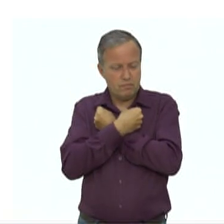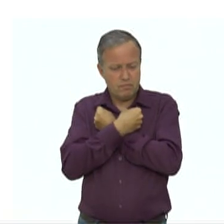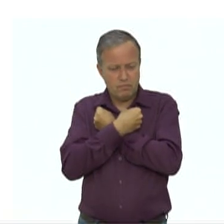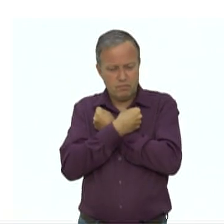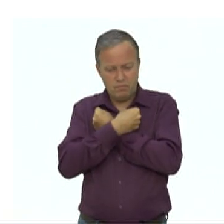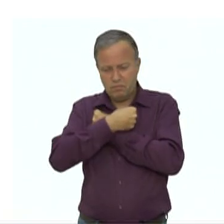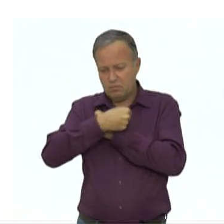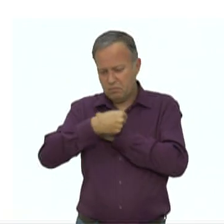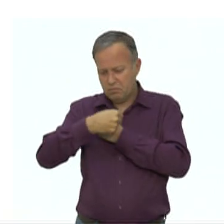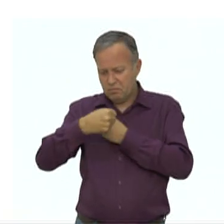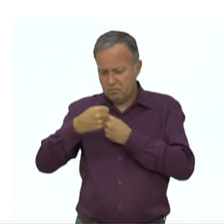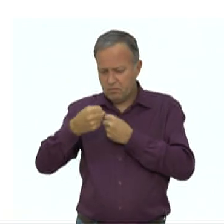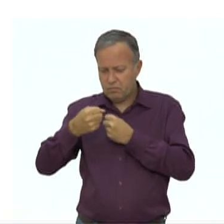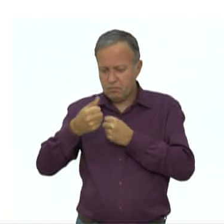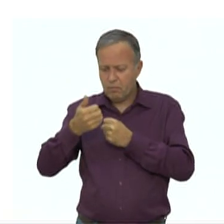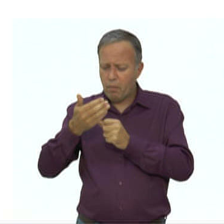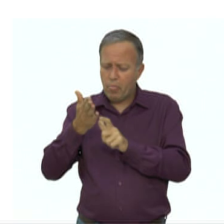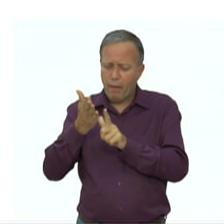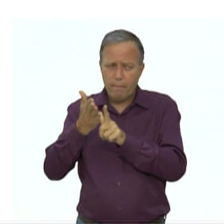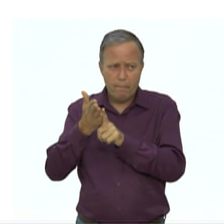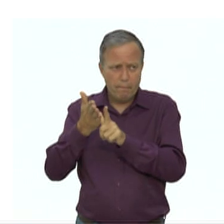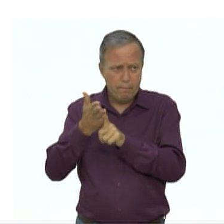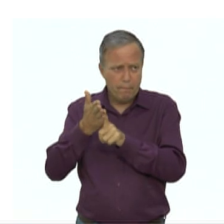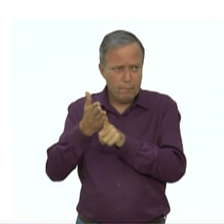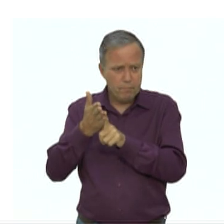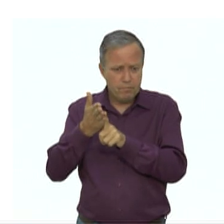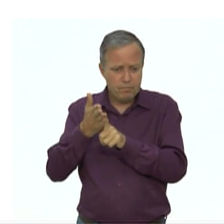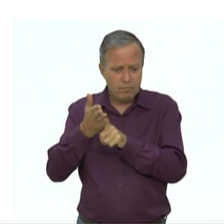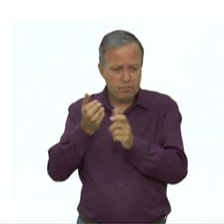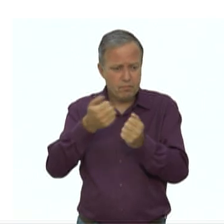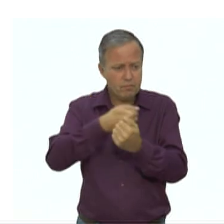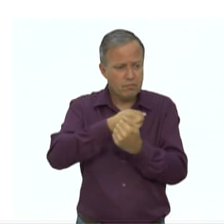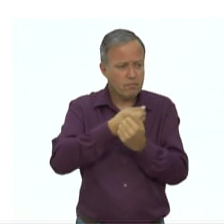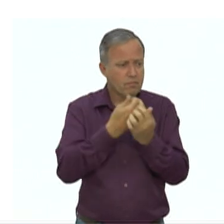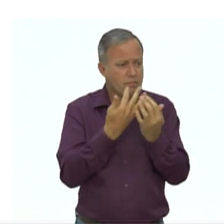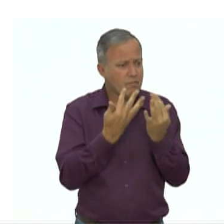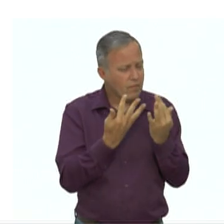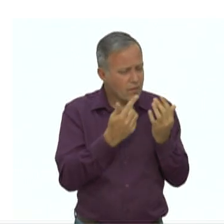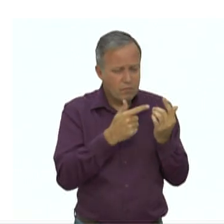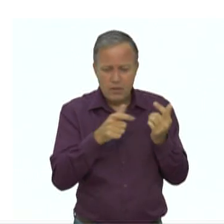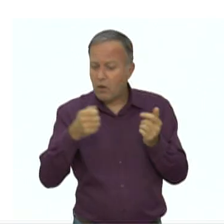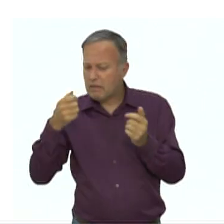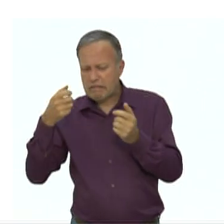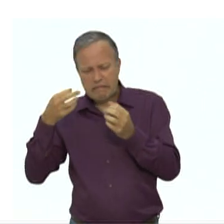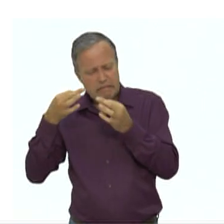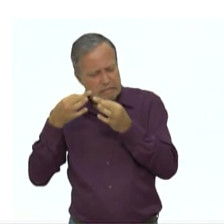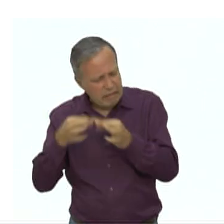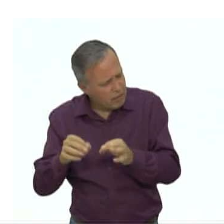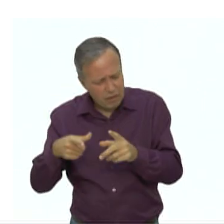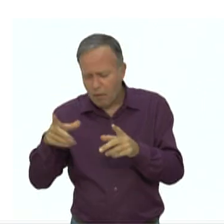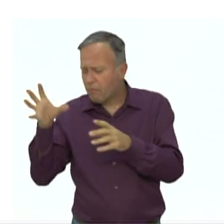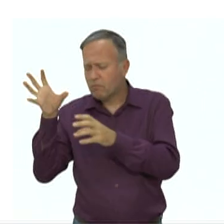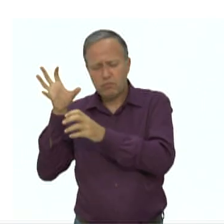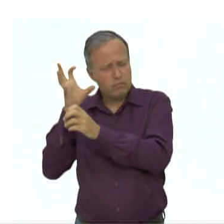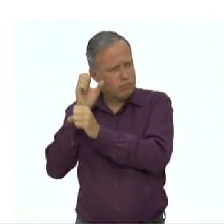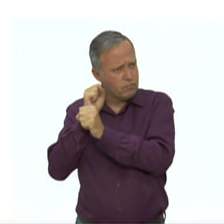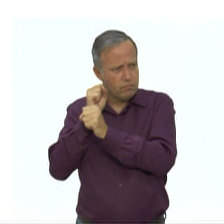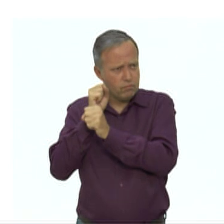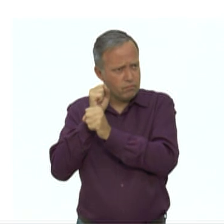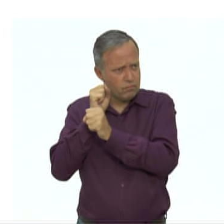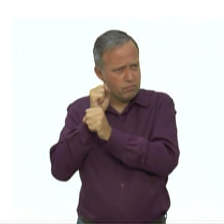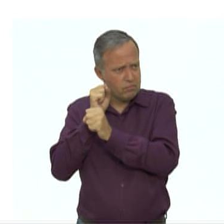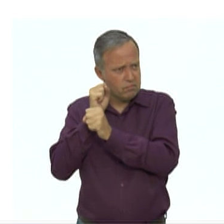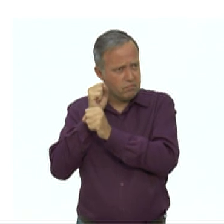caja de cartón, y no la suelta ni para dormir. Picado por la curiosidad, el